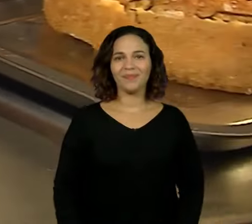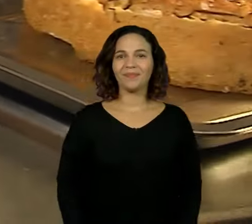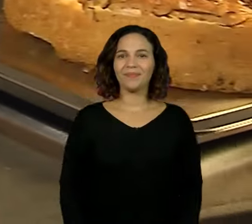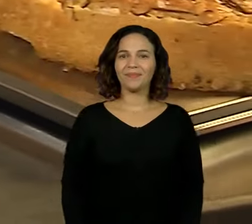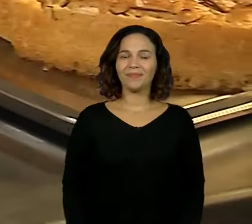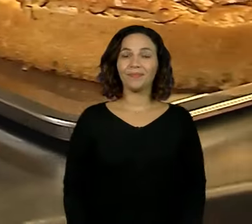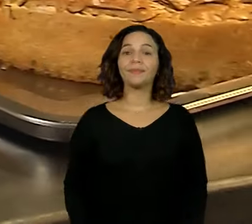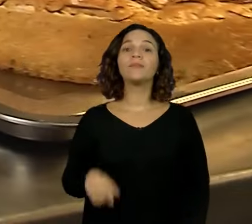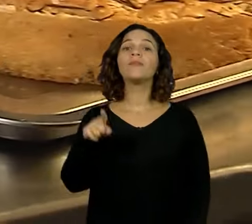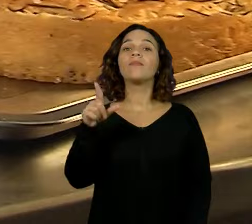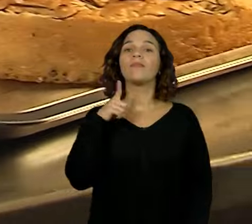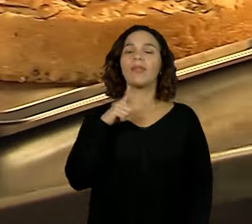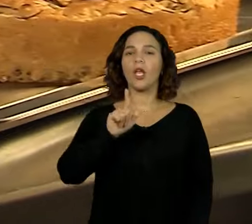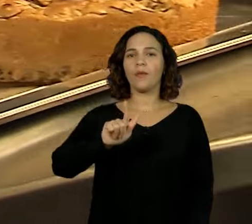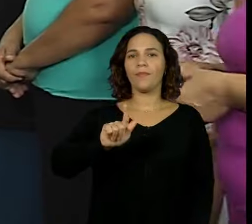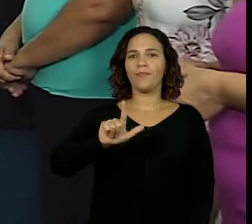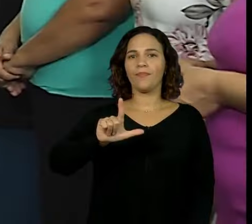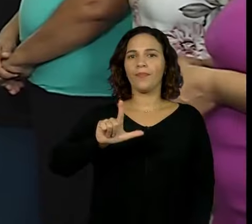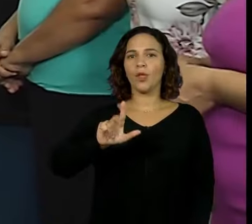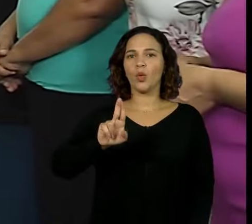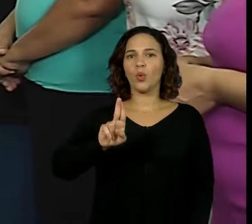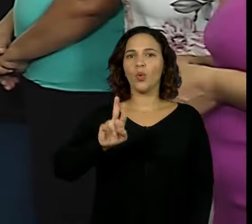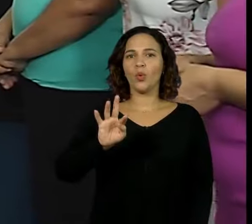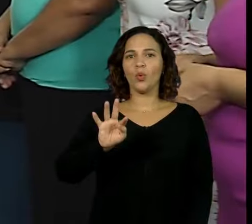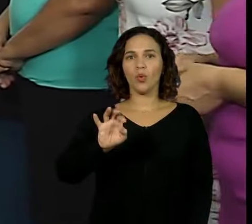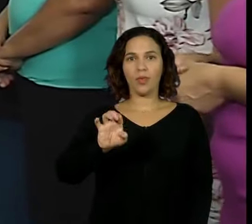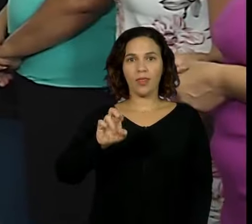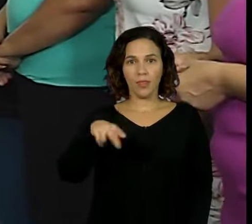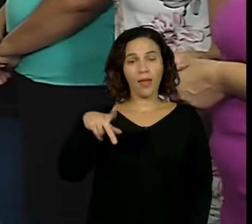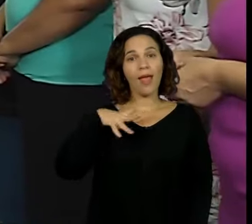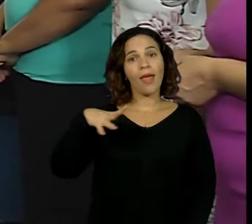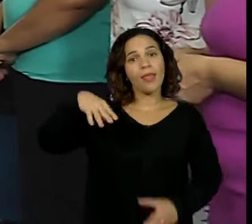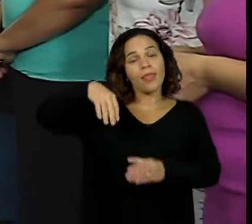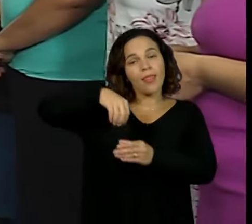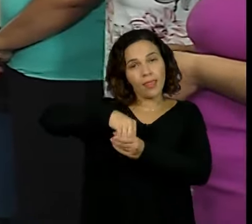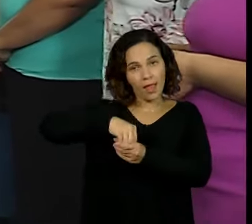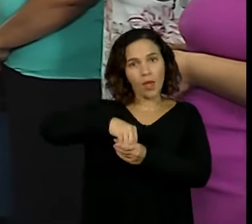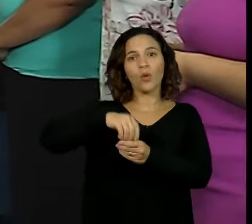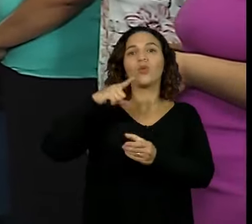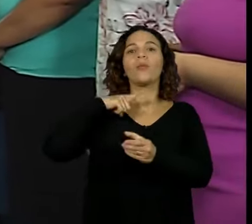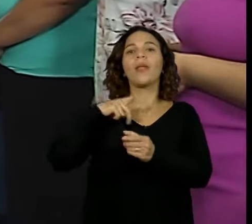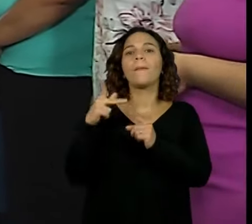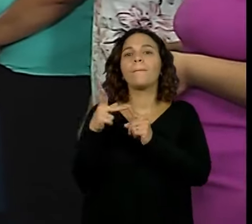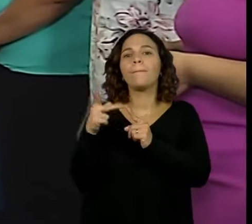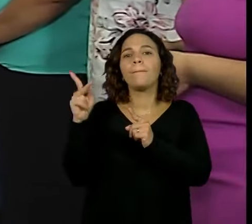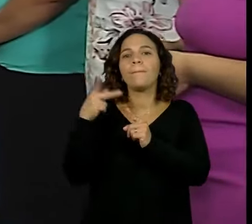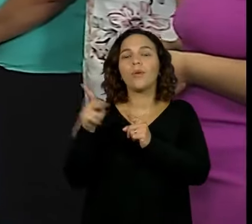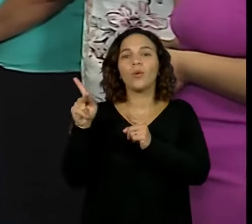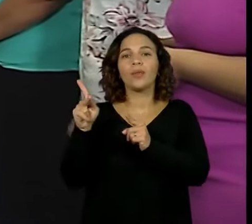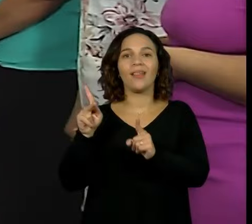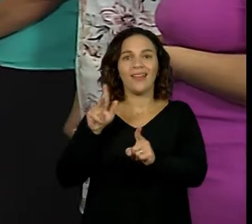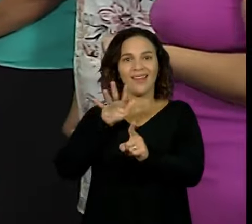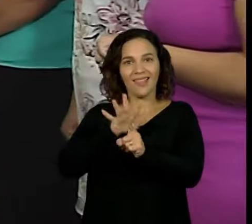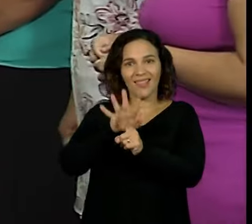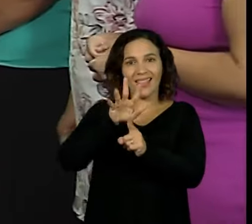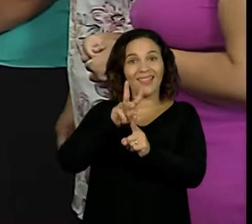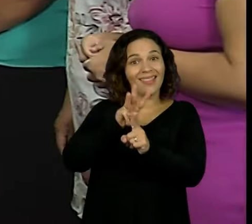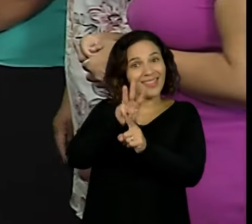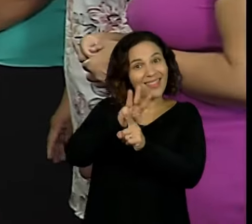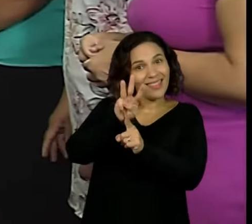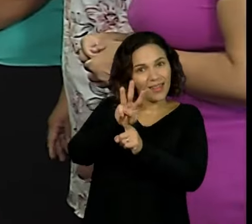O glúten, ele é a proteína do trigo. Então, para que um pão cresça, a gente tem que desenvolver esse glúten